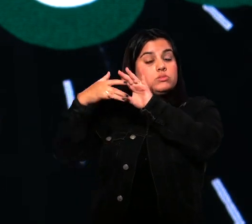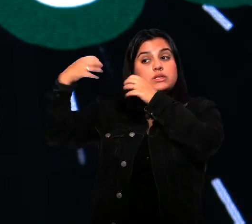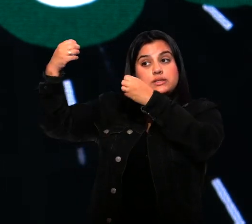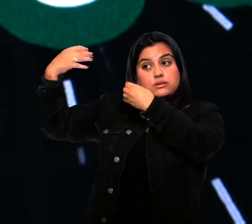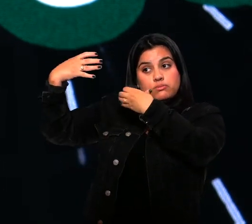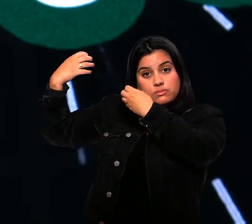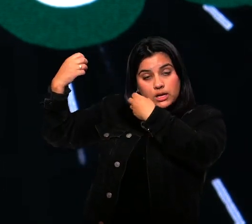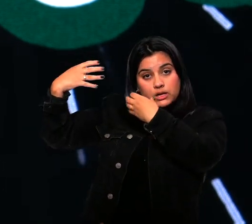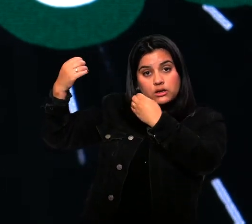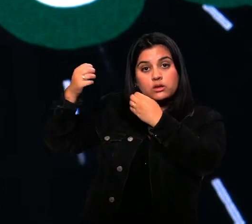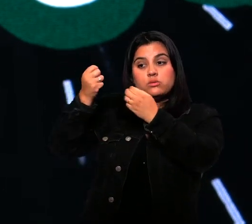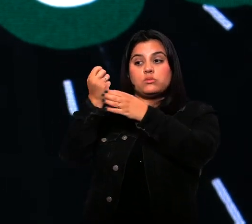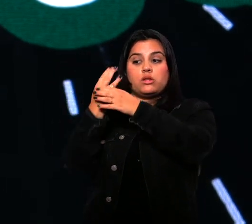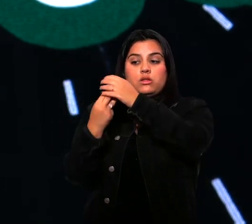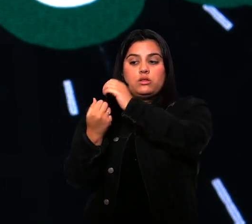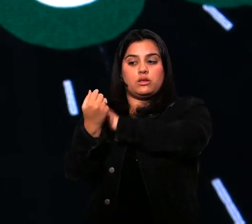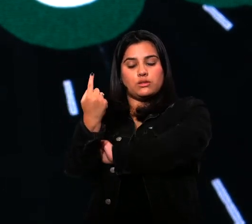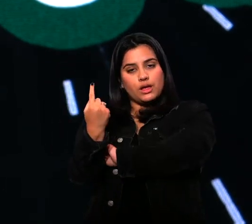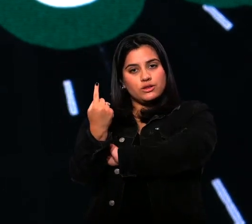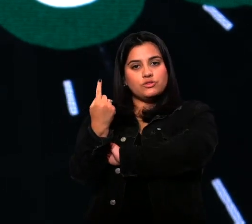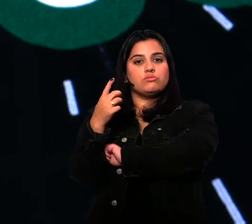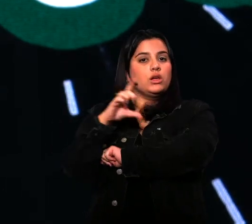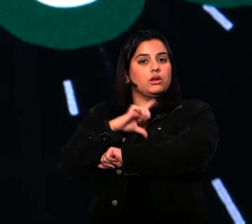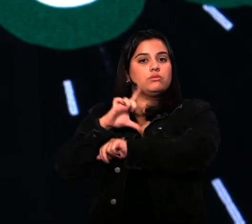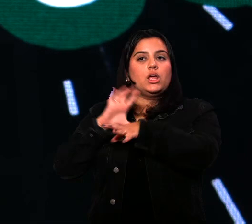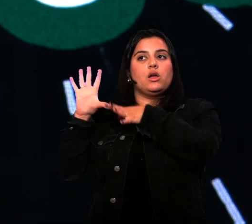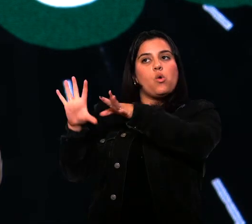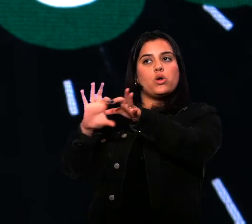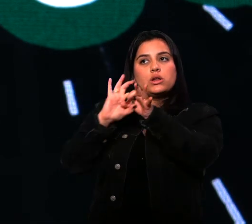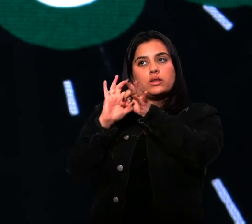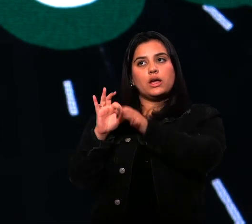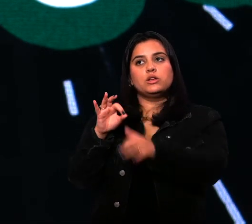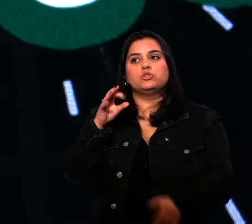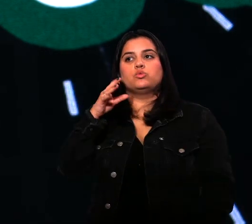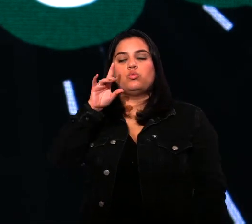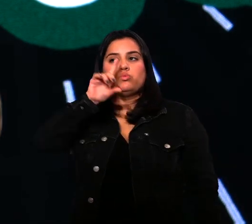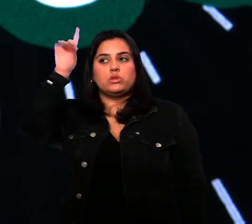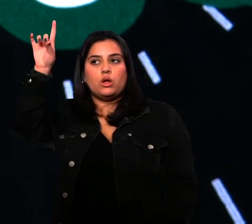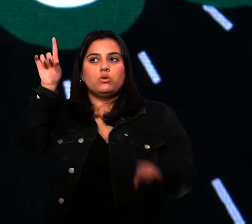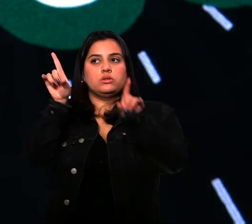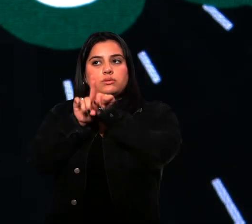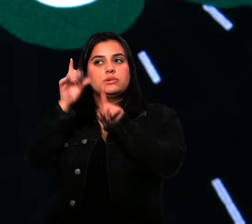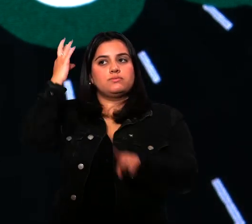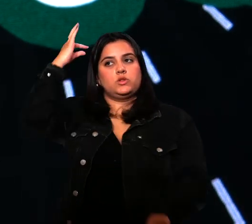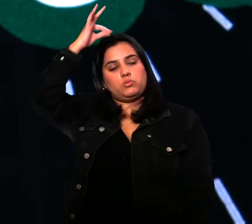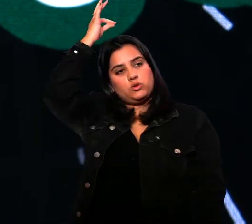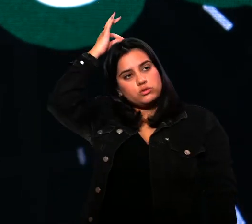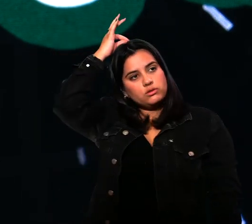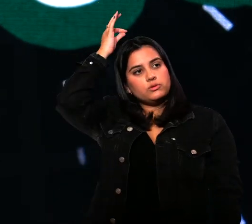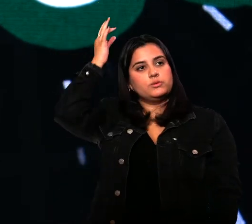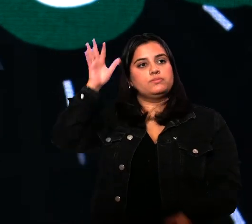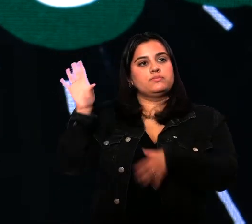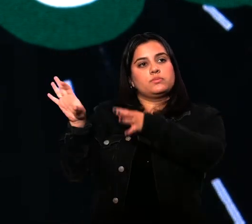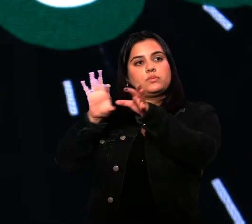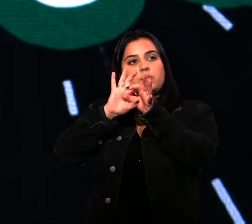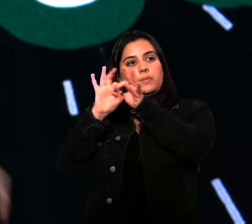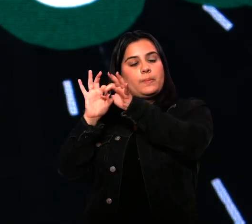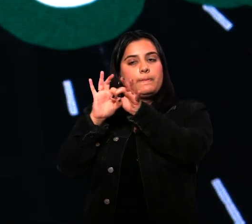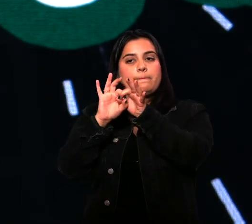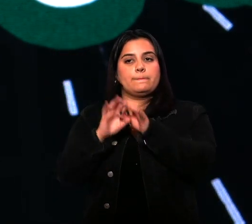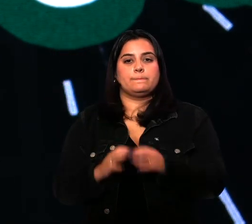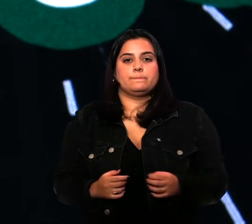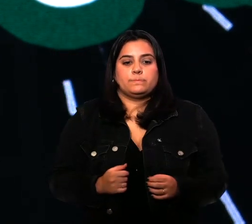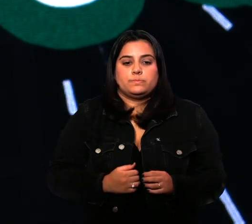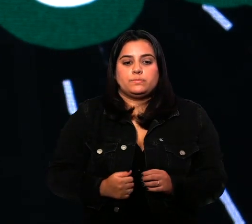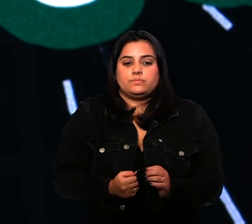Trindade e a maneira como ele consegue ter unidade com o Pai e com o Espírito Santo de Deus. E ela já foi desaprovada. A